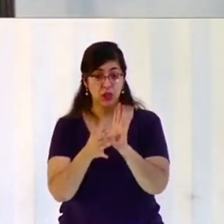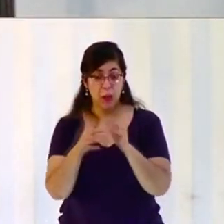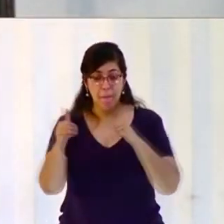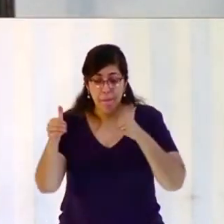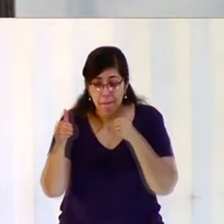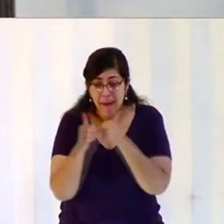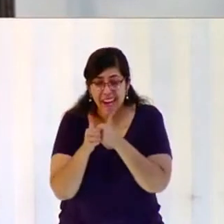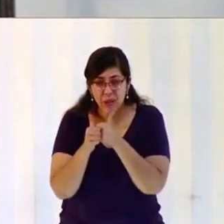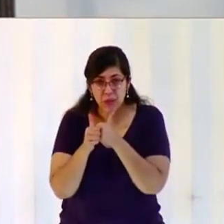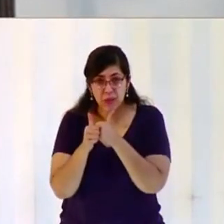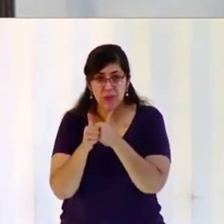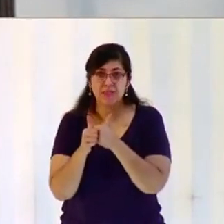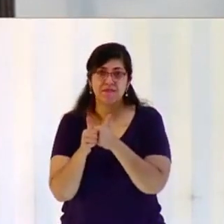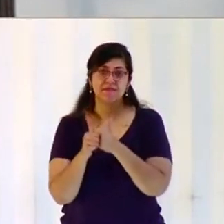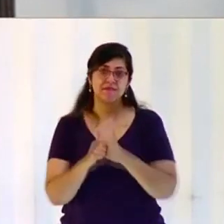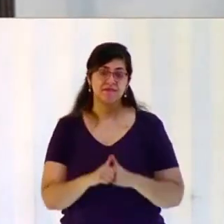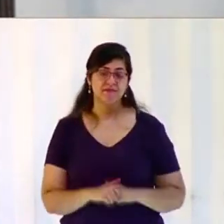Ele.